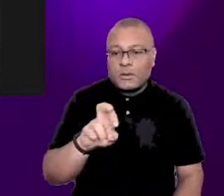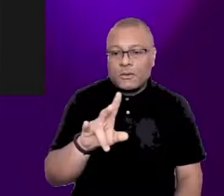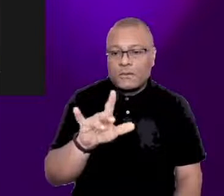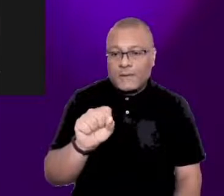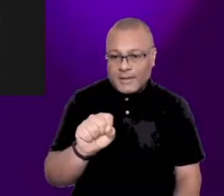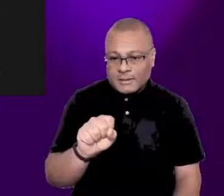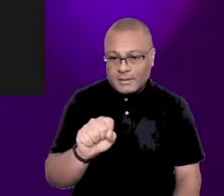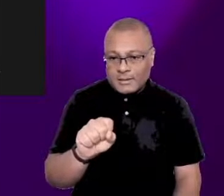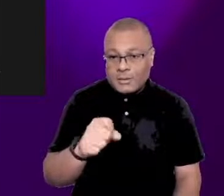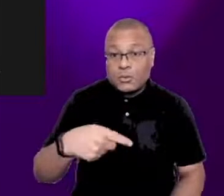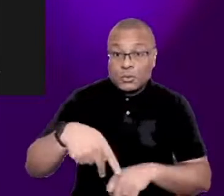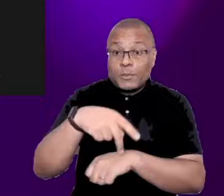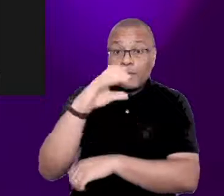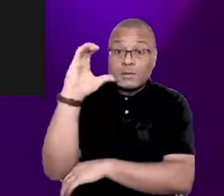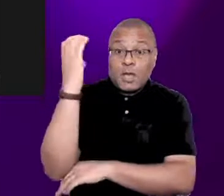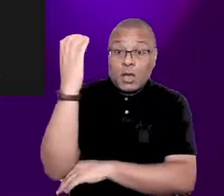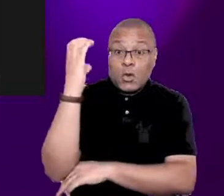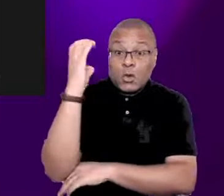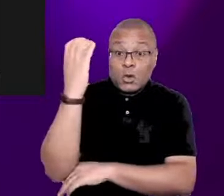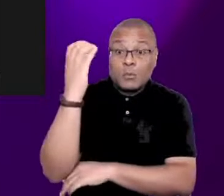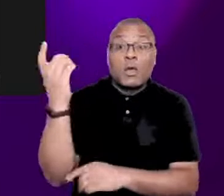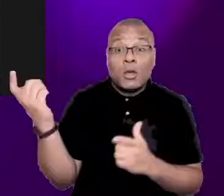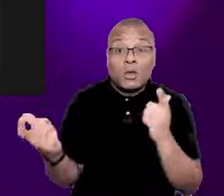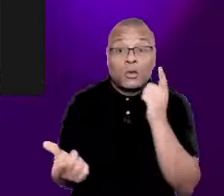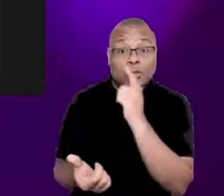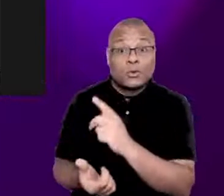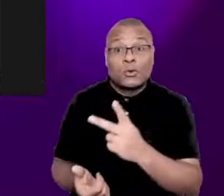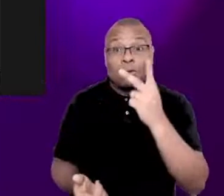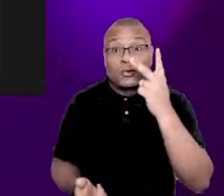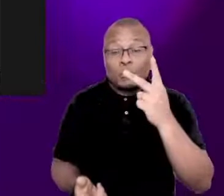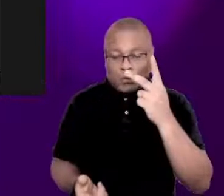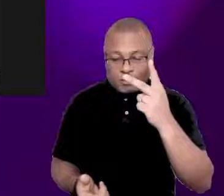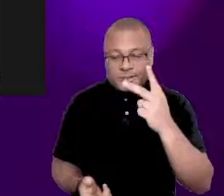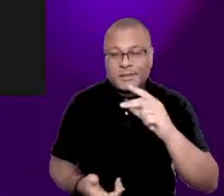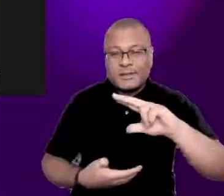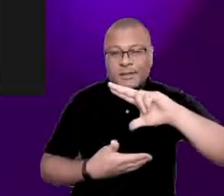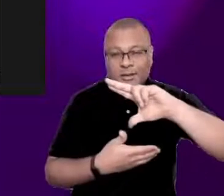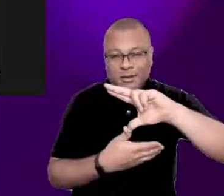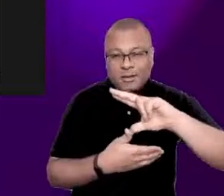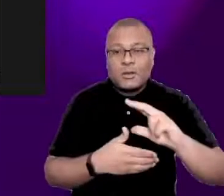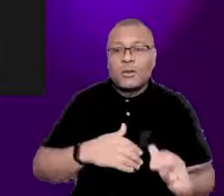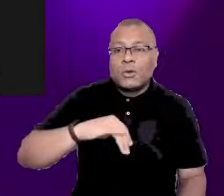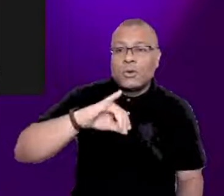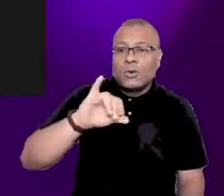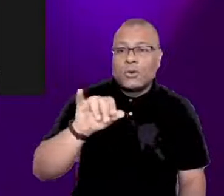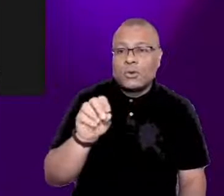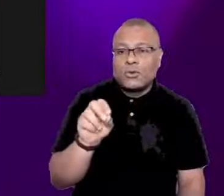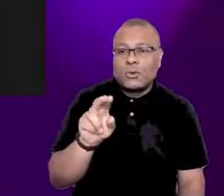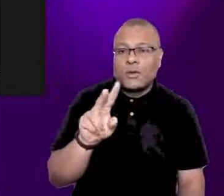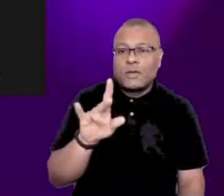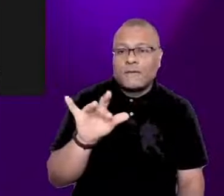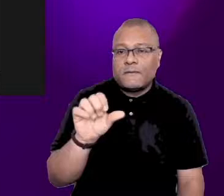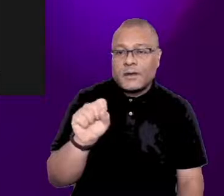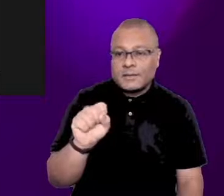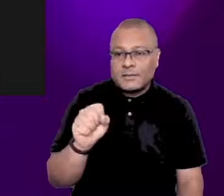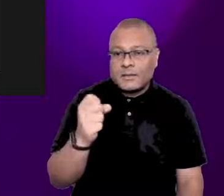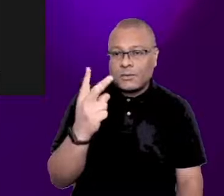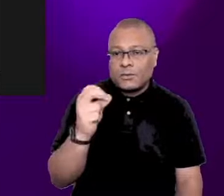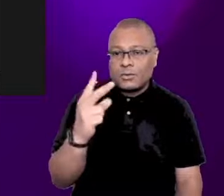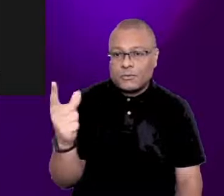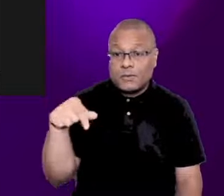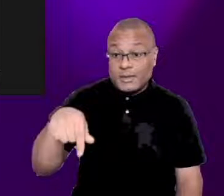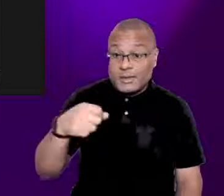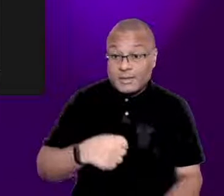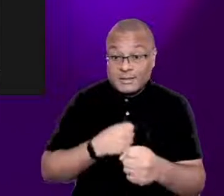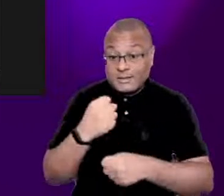na Colômbia, e nós tivemos já 2 ganhadores da América Latina. O João Vasque, que foi o grande ganhador do ano passado, esse ano a Carrot com o